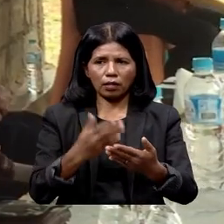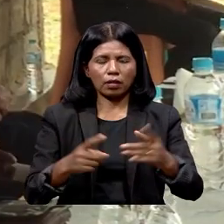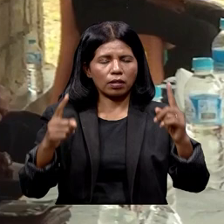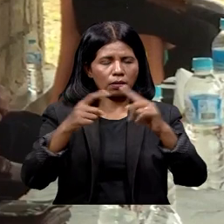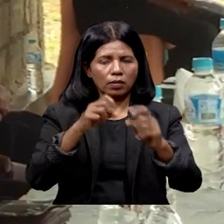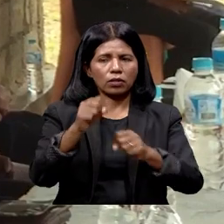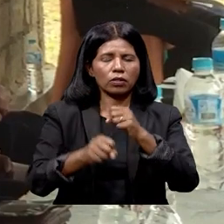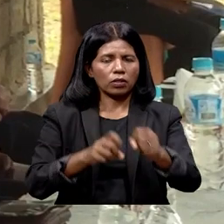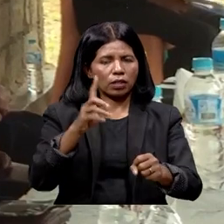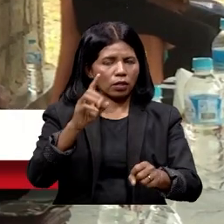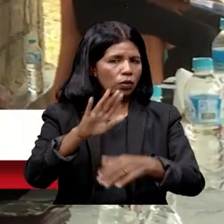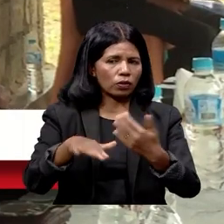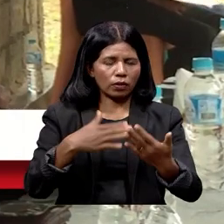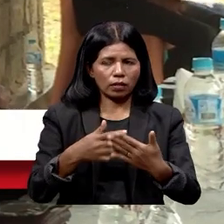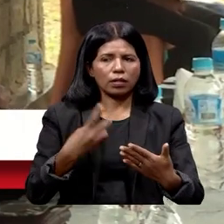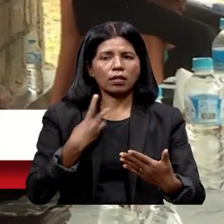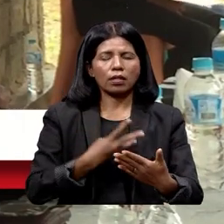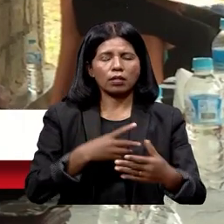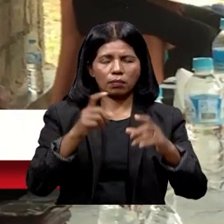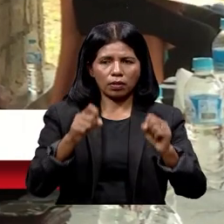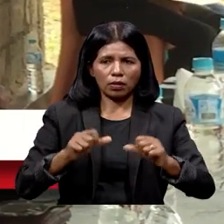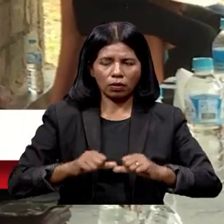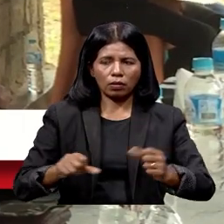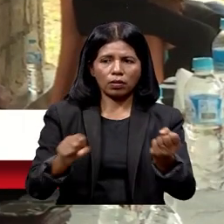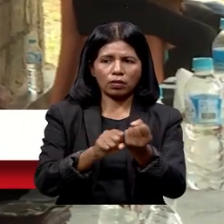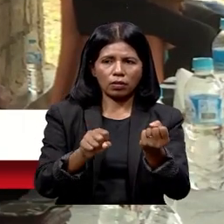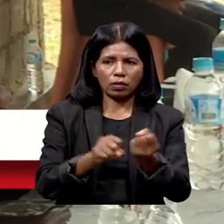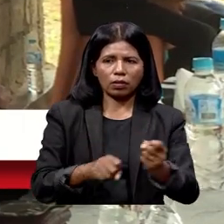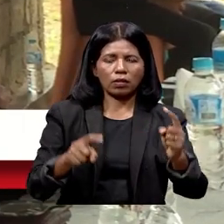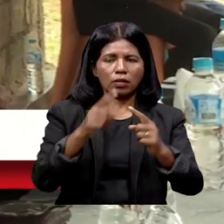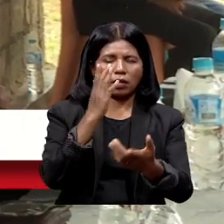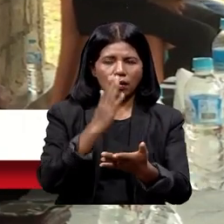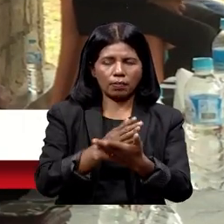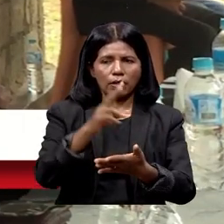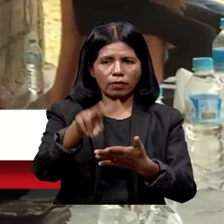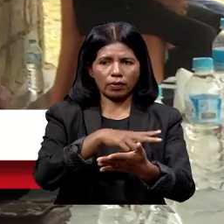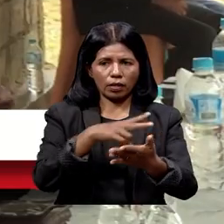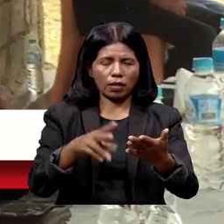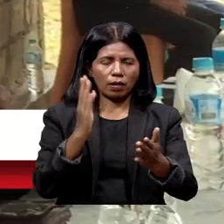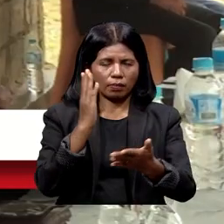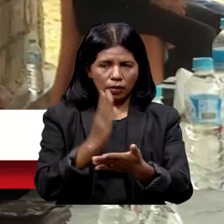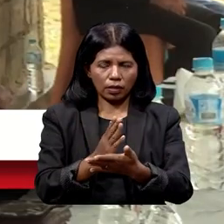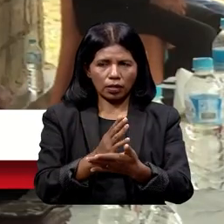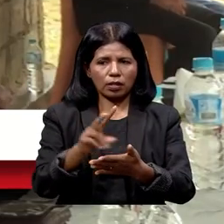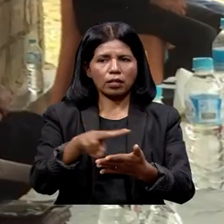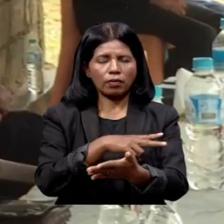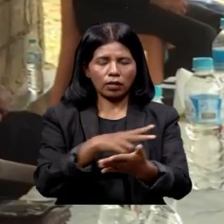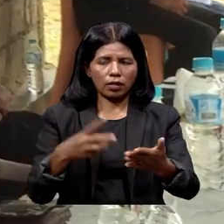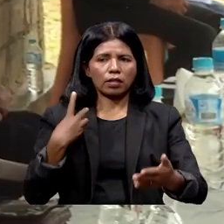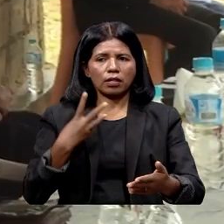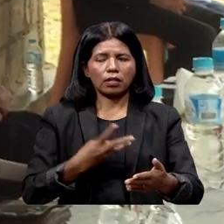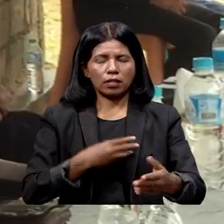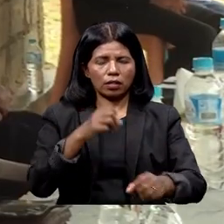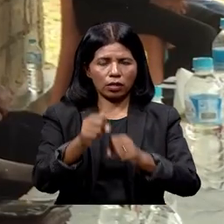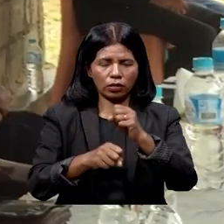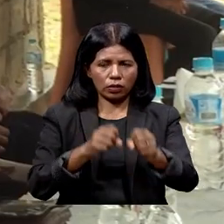sociedade outro, ita mak tem que hahu contribui para violência, prevene no para violência e ita nia